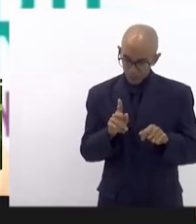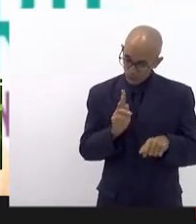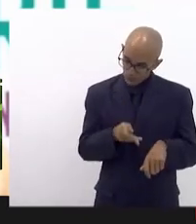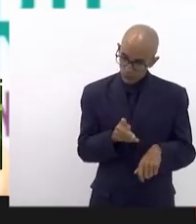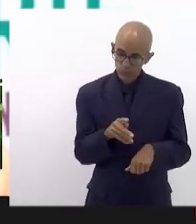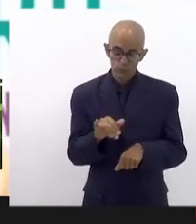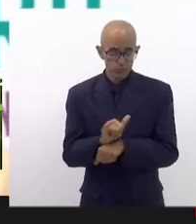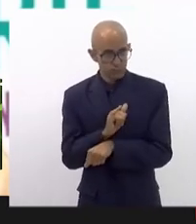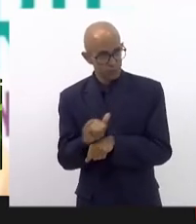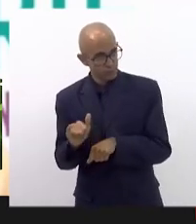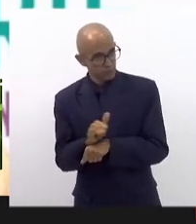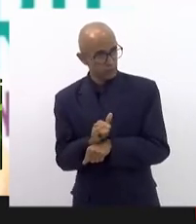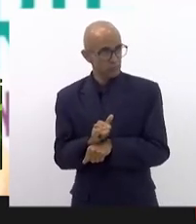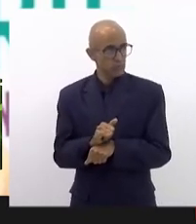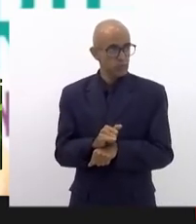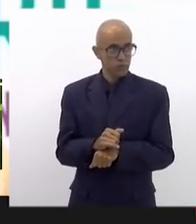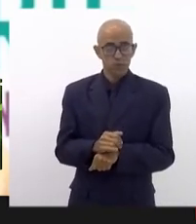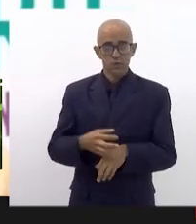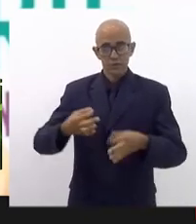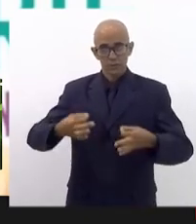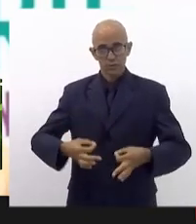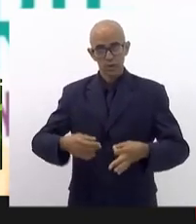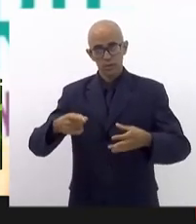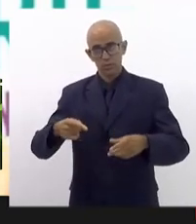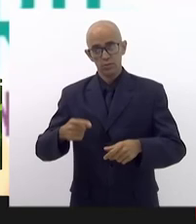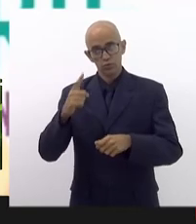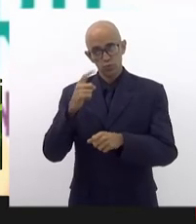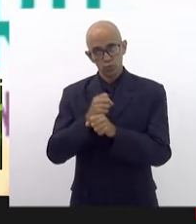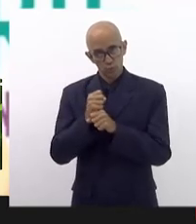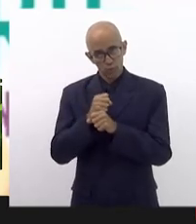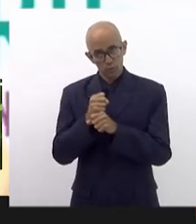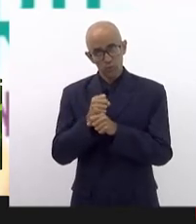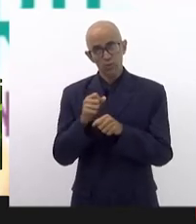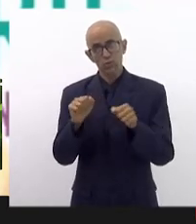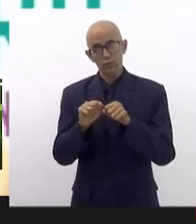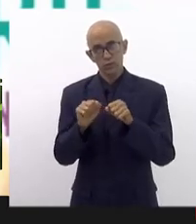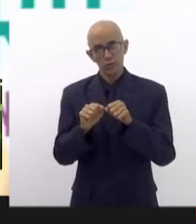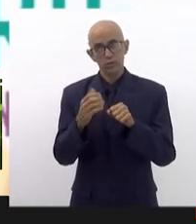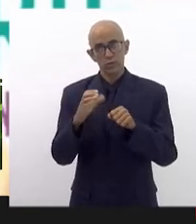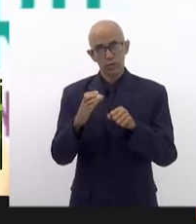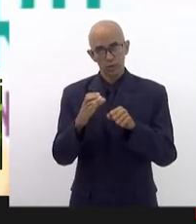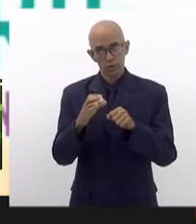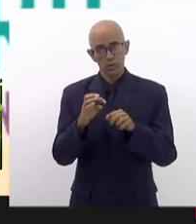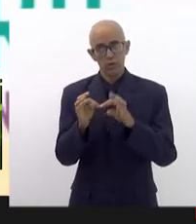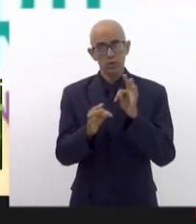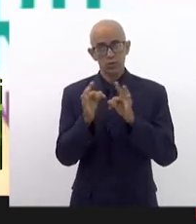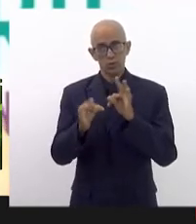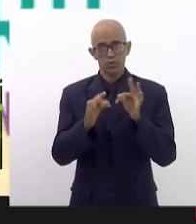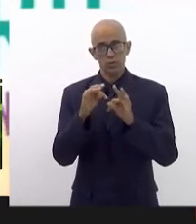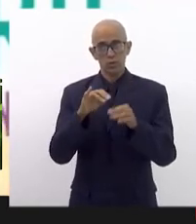estratégia atualizada a cada ano para implementar ciência, tecnologia e inovação,